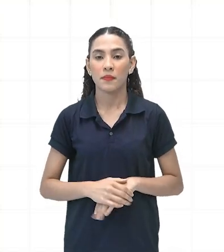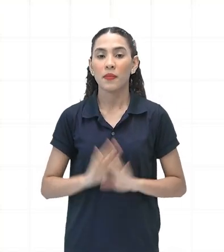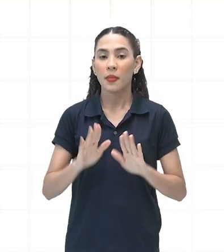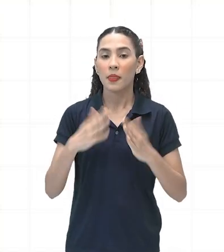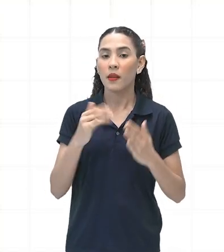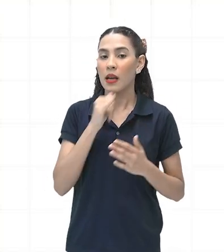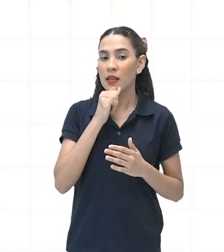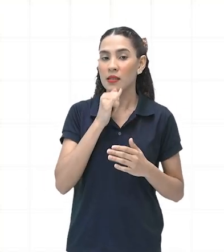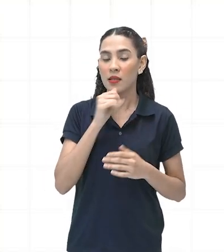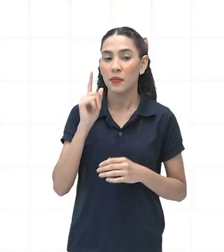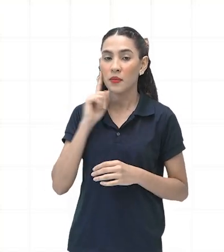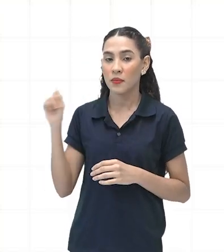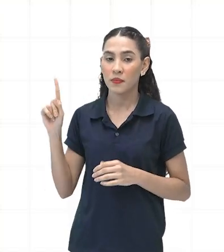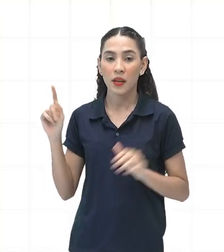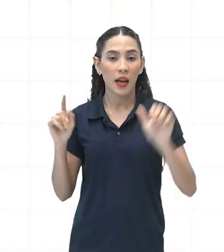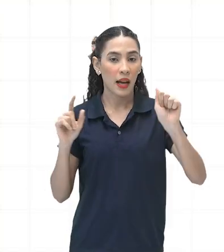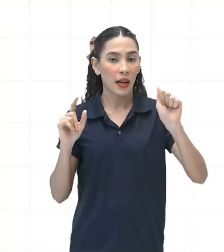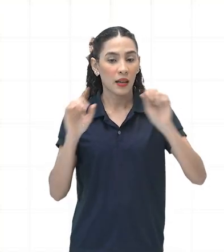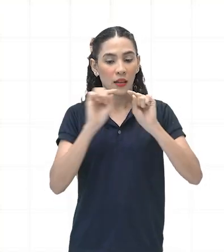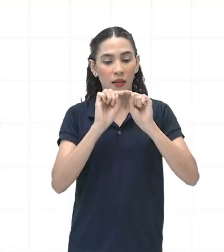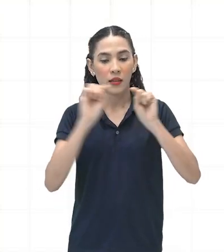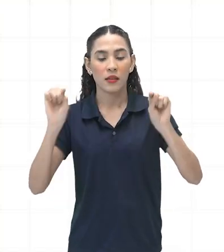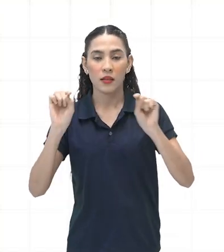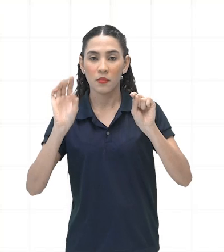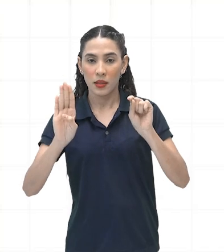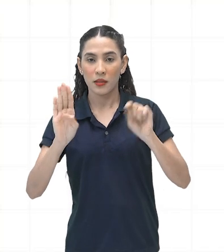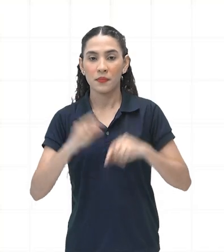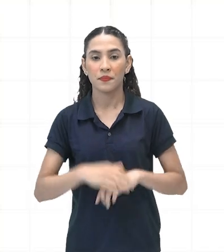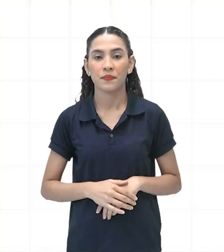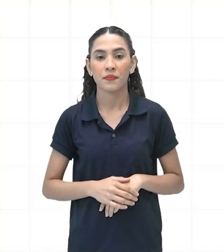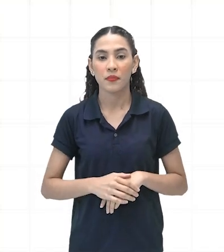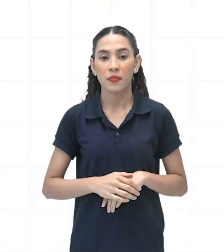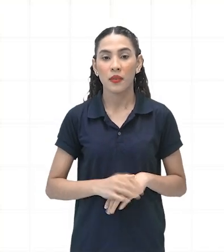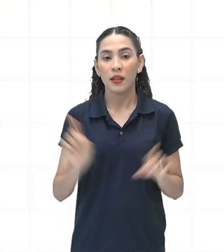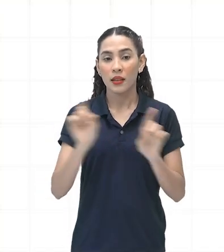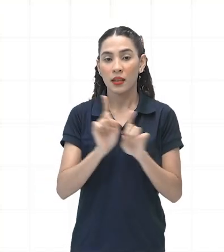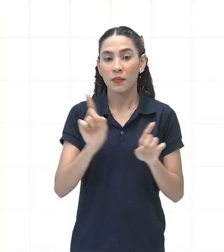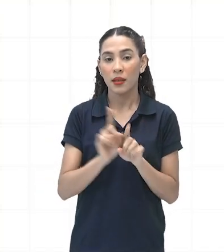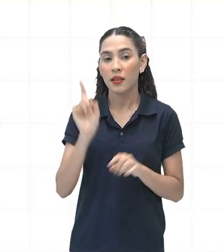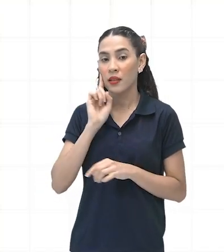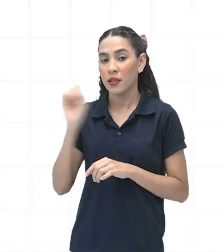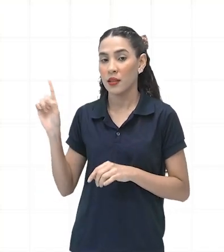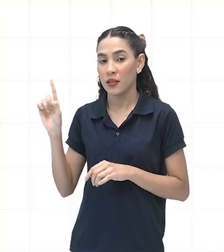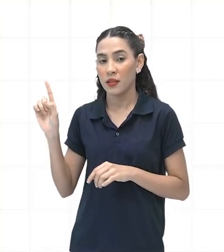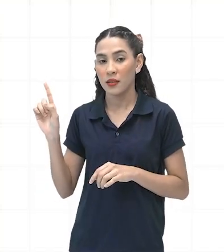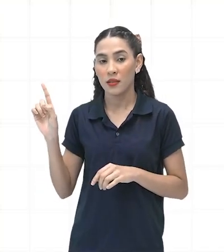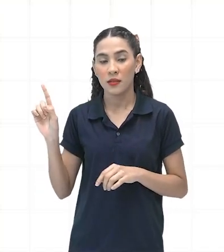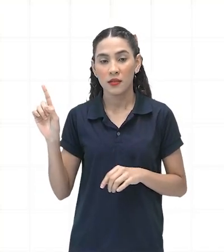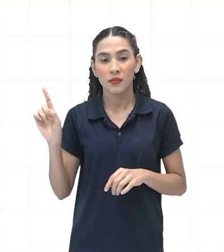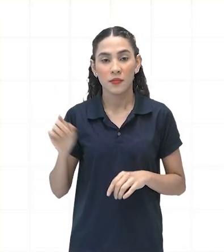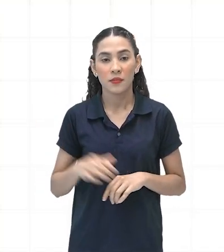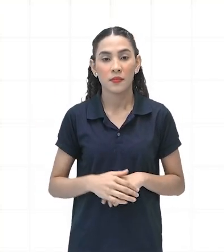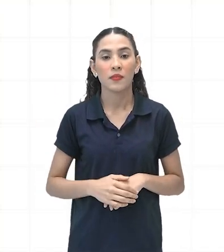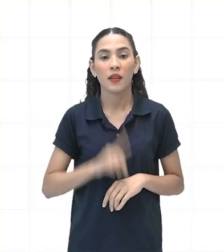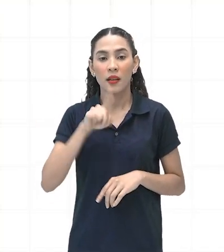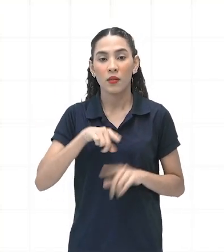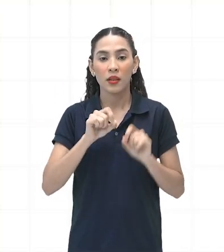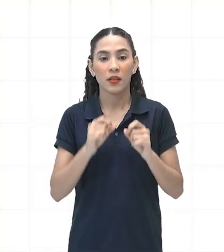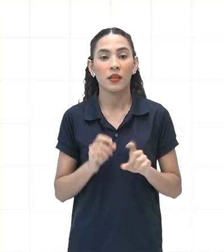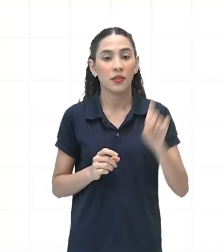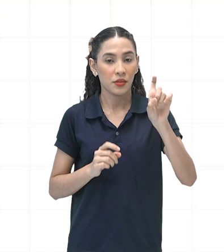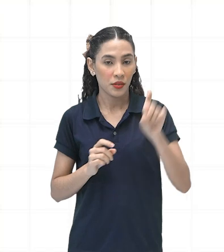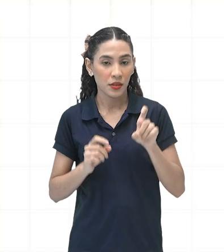Então, até esse pedaço mede A e até esse pedaço mede B. E aqui o outro lado, esse tamanho aqui vai ser